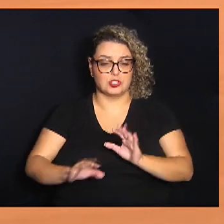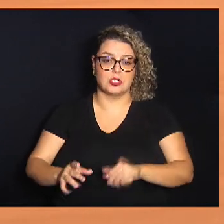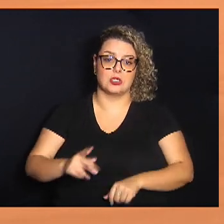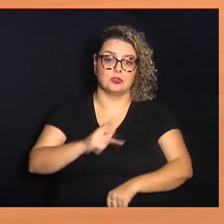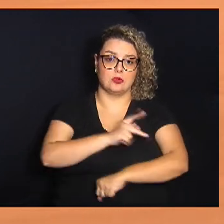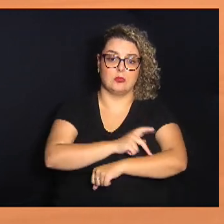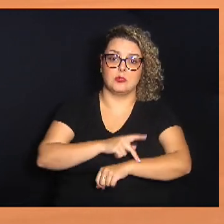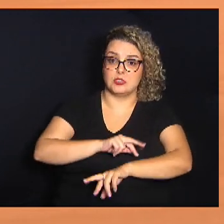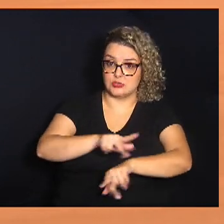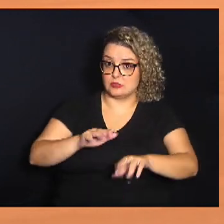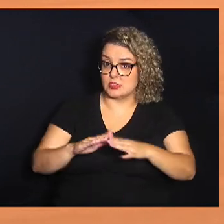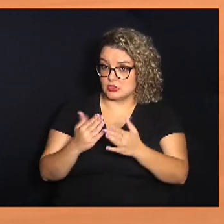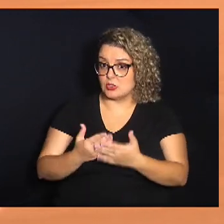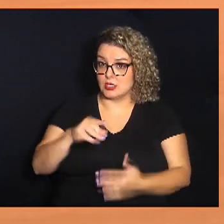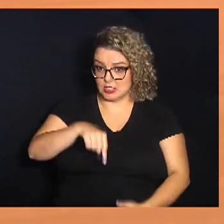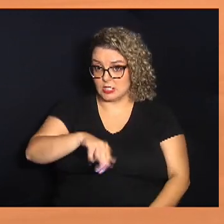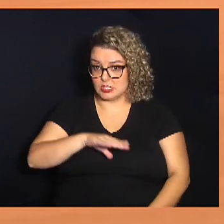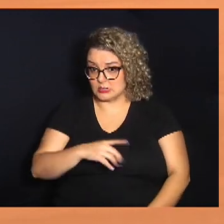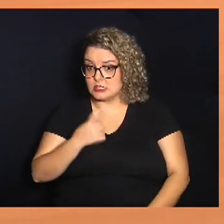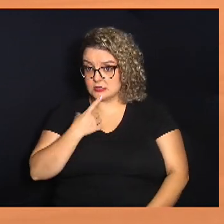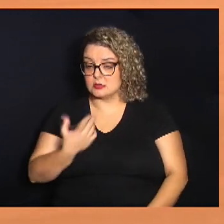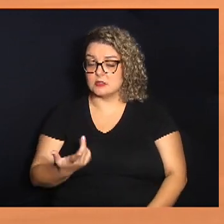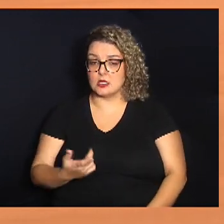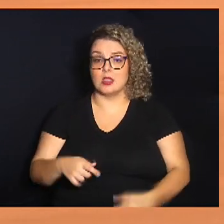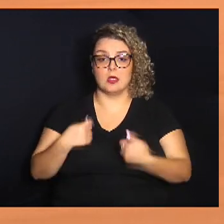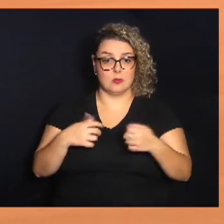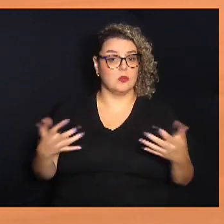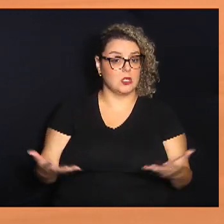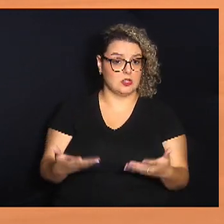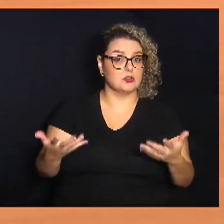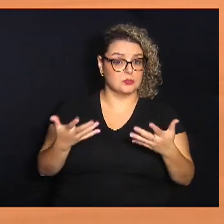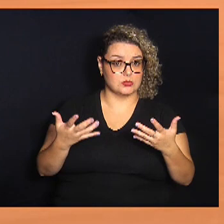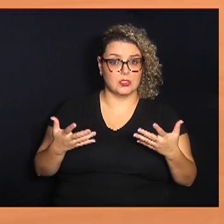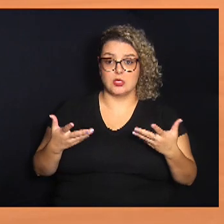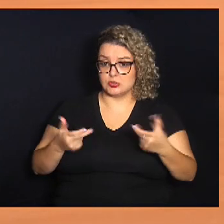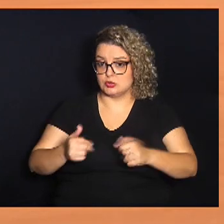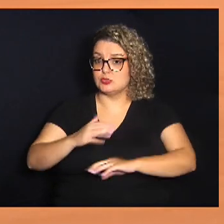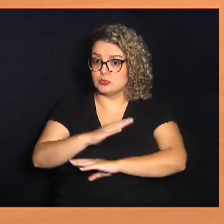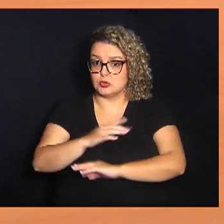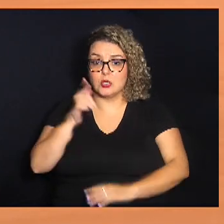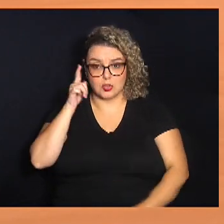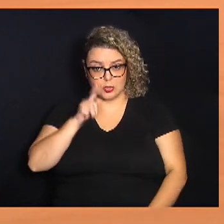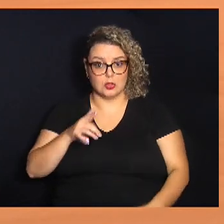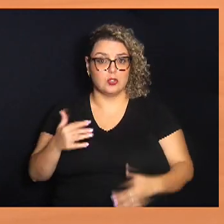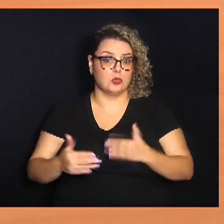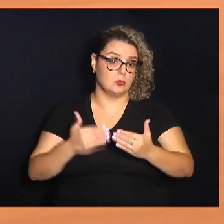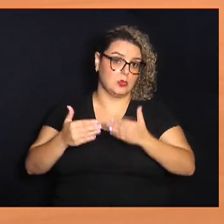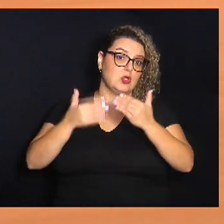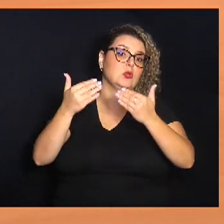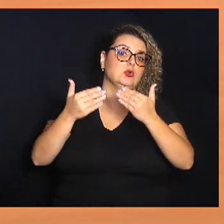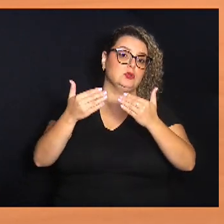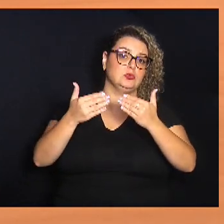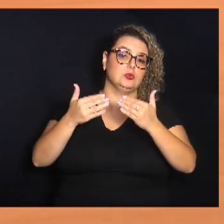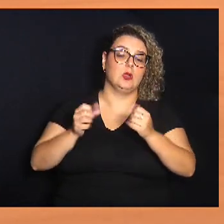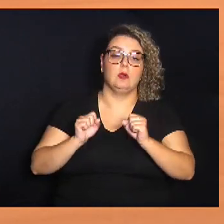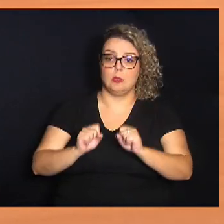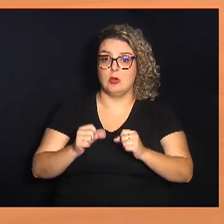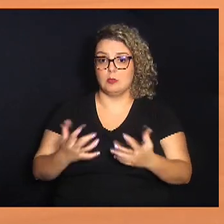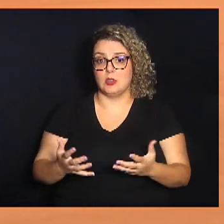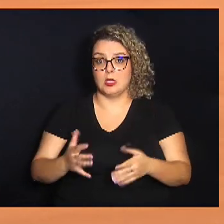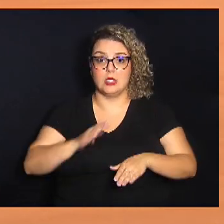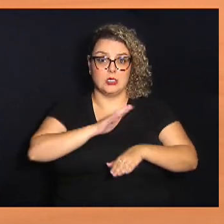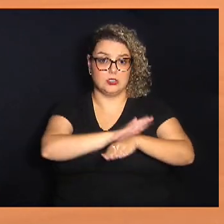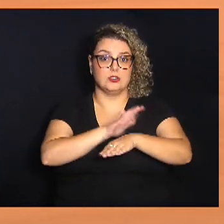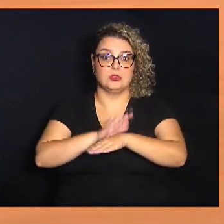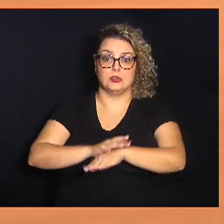aqui na cidade e precisa ser incentivado. Tudo que a Câmara conseguir produzir para poder ajudar